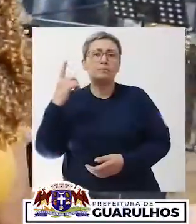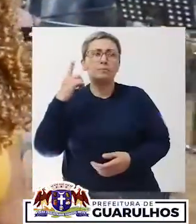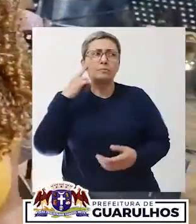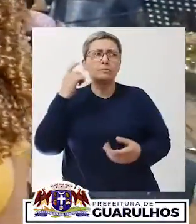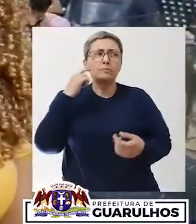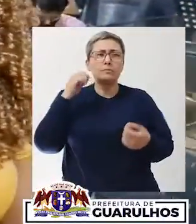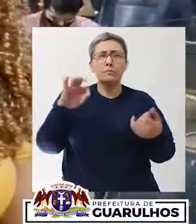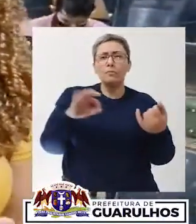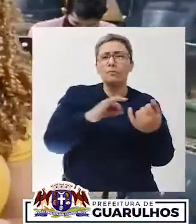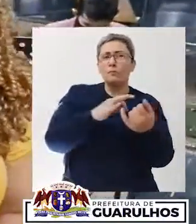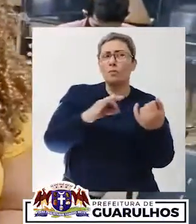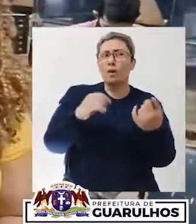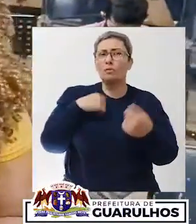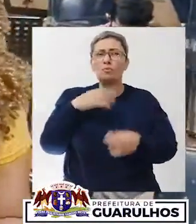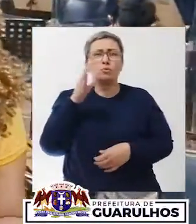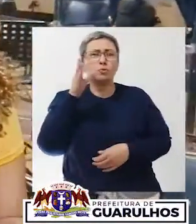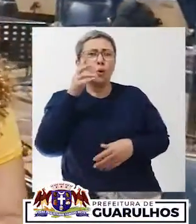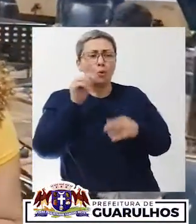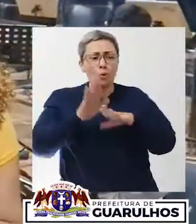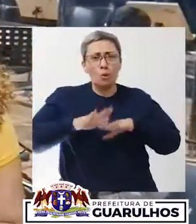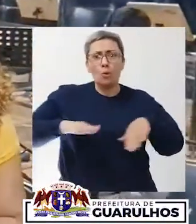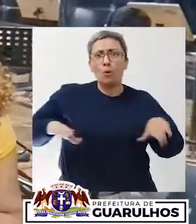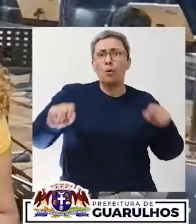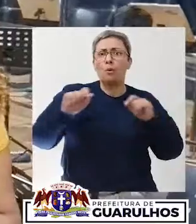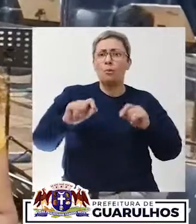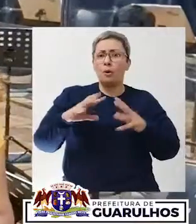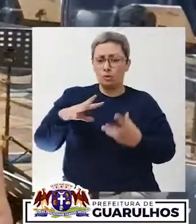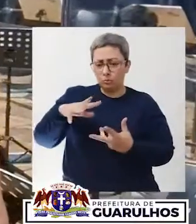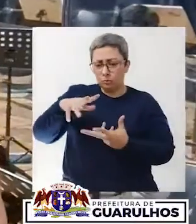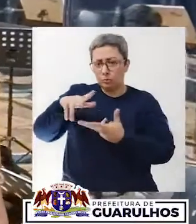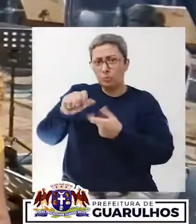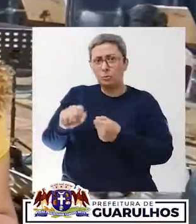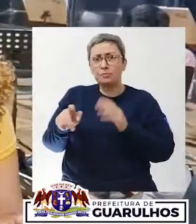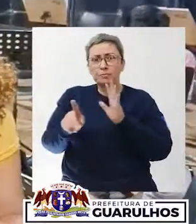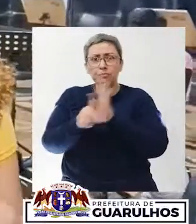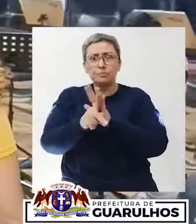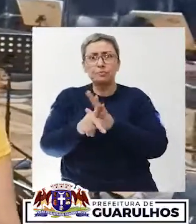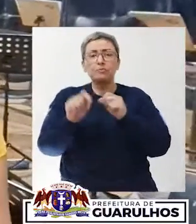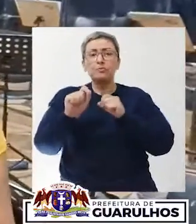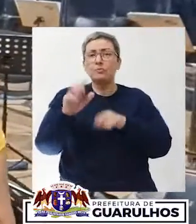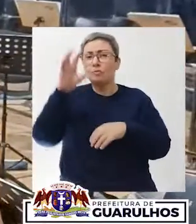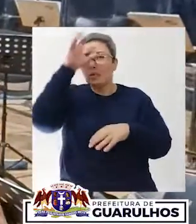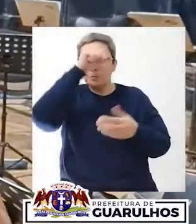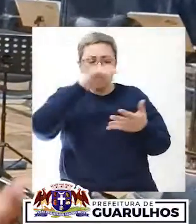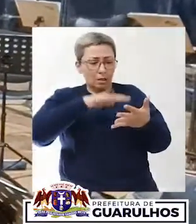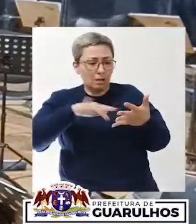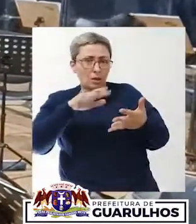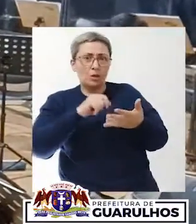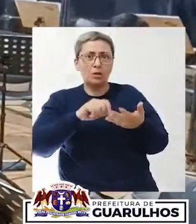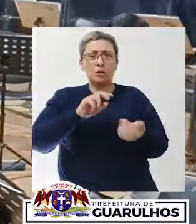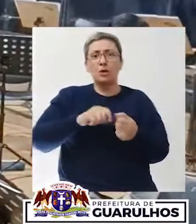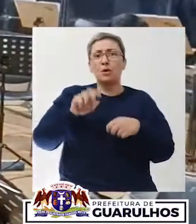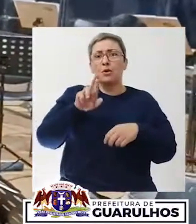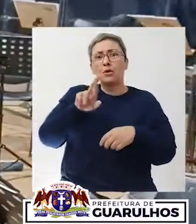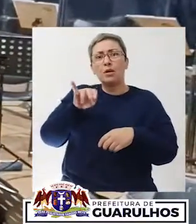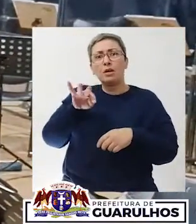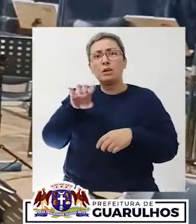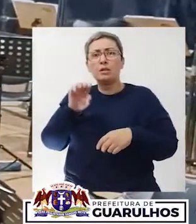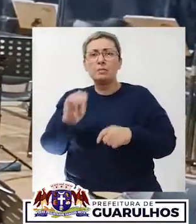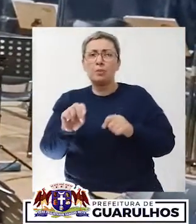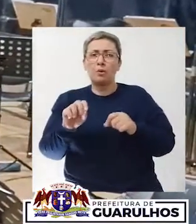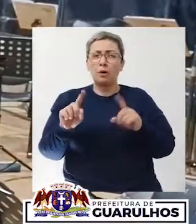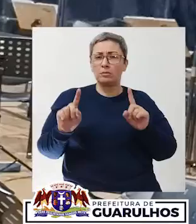O som de um instrumento desperta a curiosidade das crianças pelo universo musical. Aprender as notas, os ritmos, as